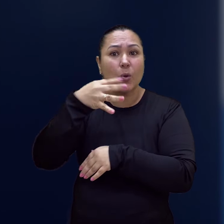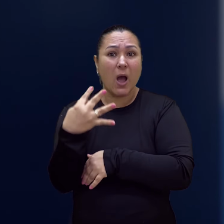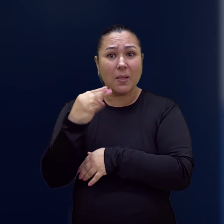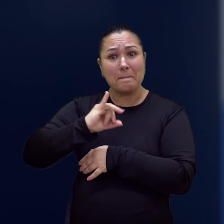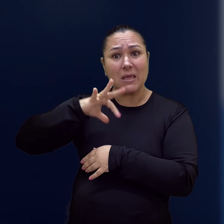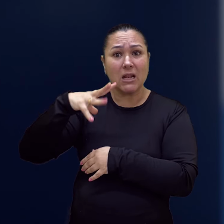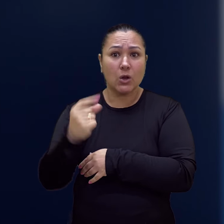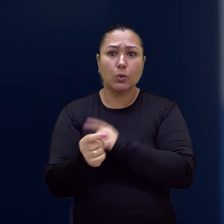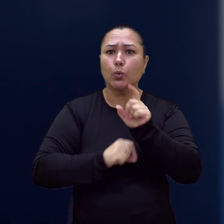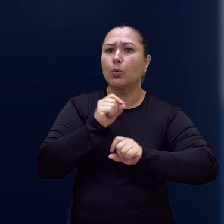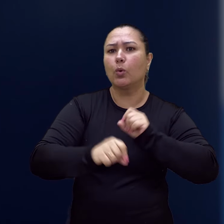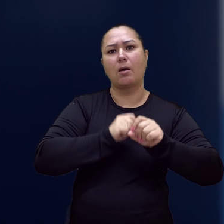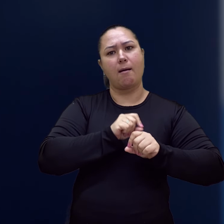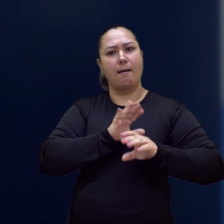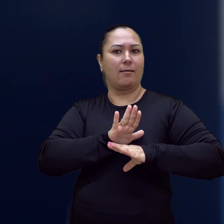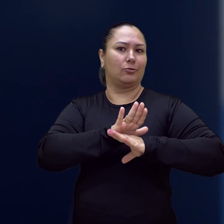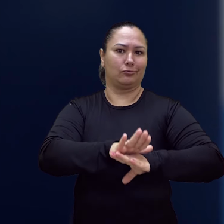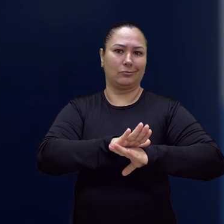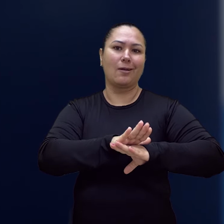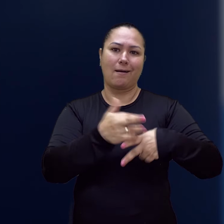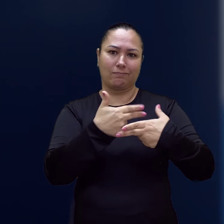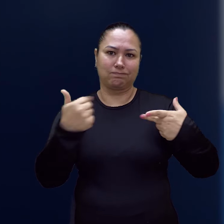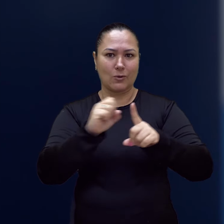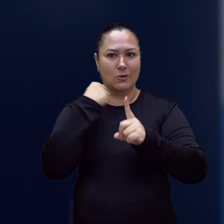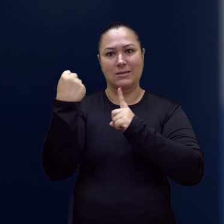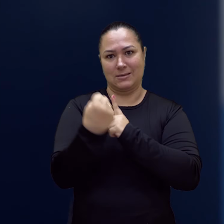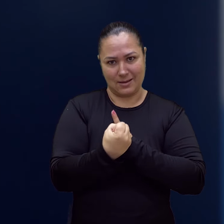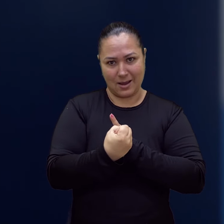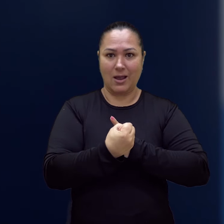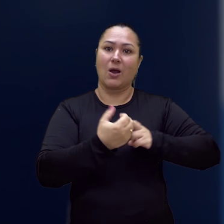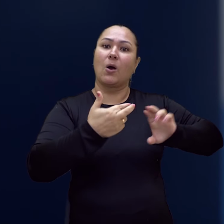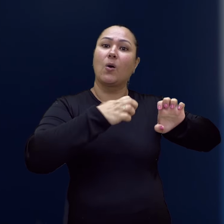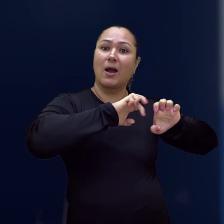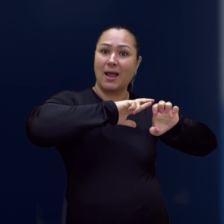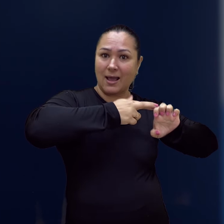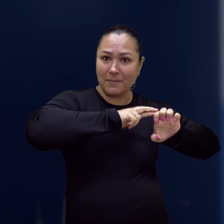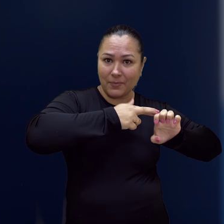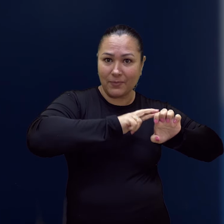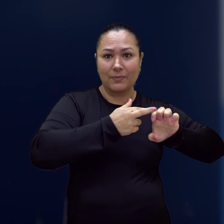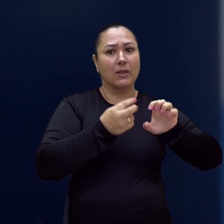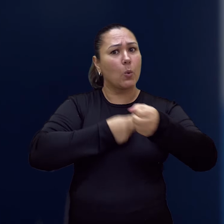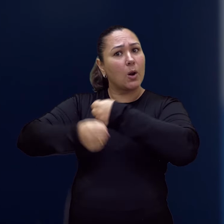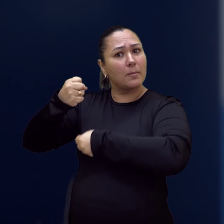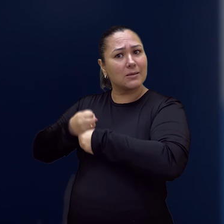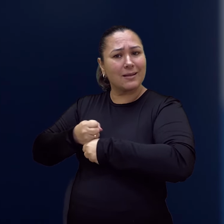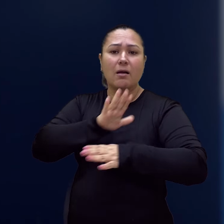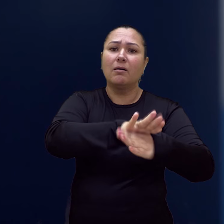de R$ 4 milhões em ações sociais no Instituto Elisabetha Randon, em ações que só no ano